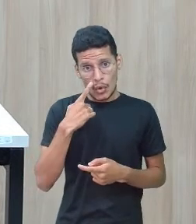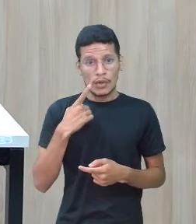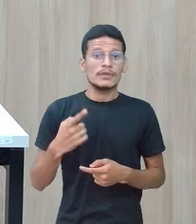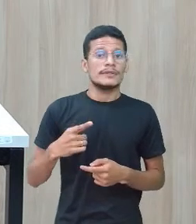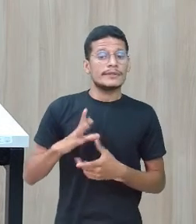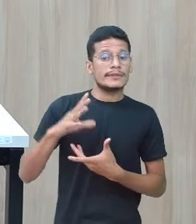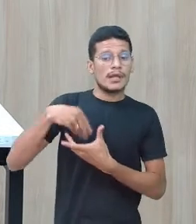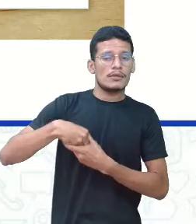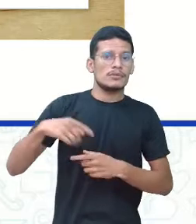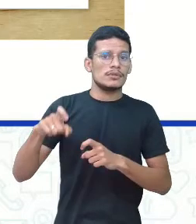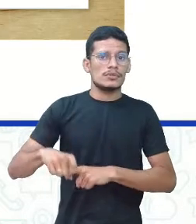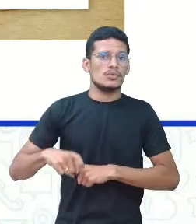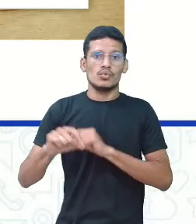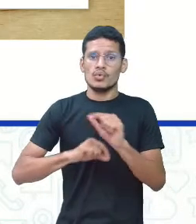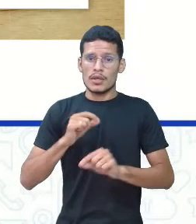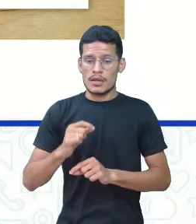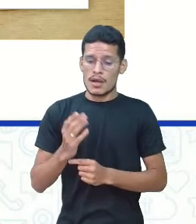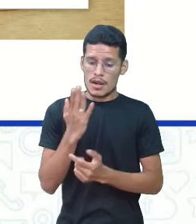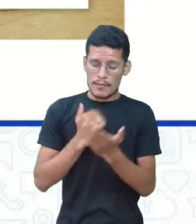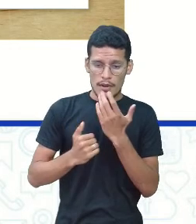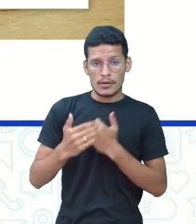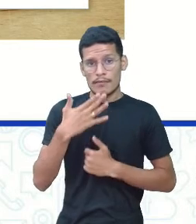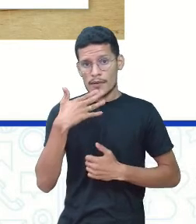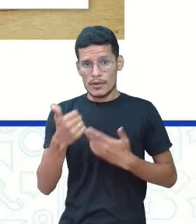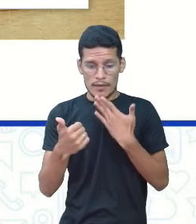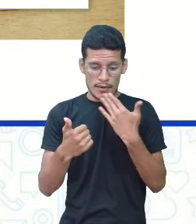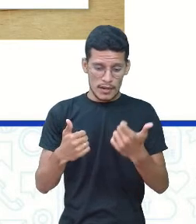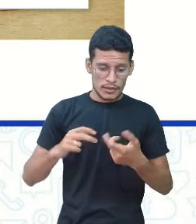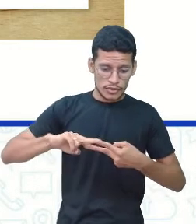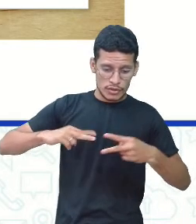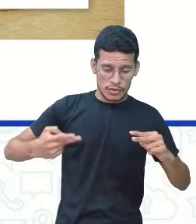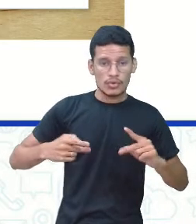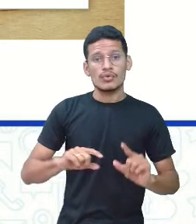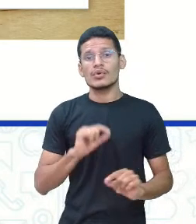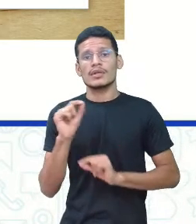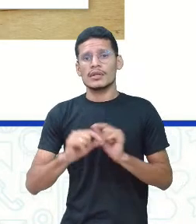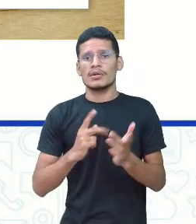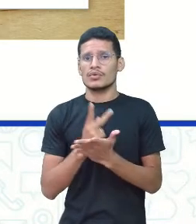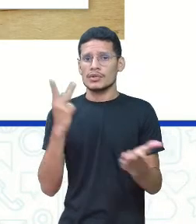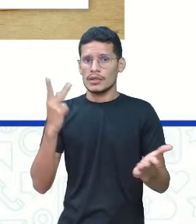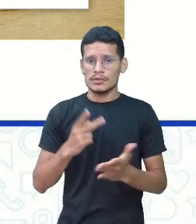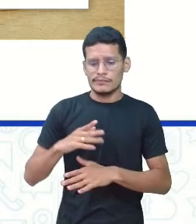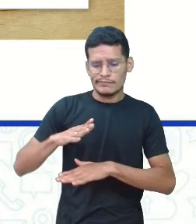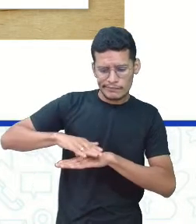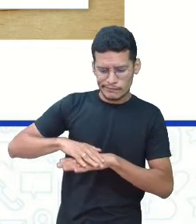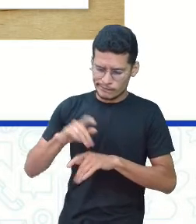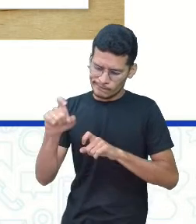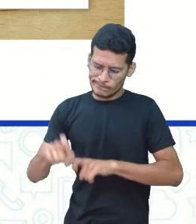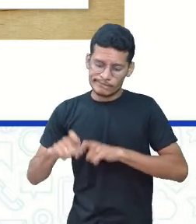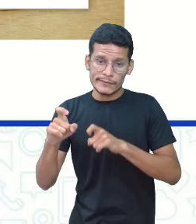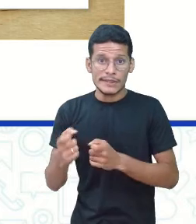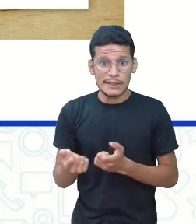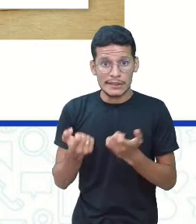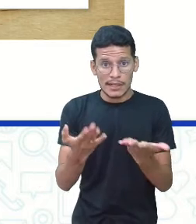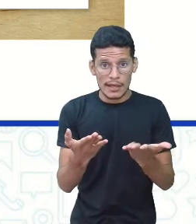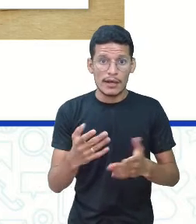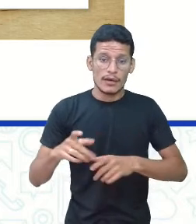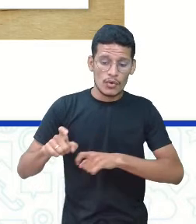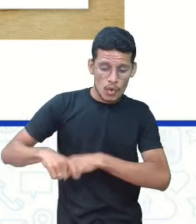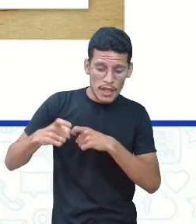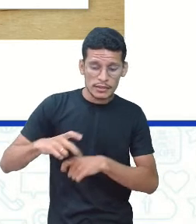Na agricultura, os alimentos melhorados geneticamente, nas colheitas, proporcionou colheitas